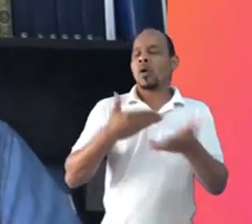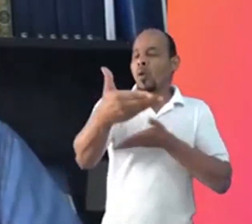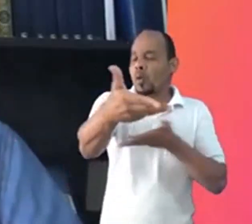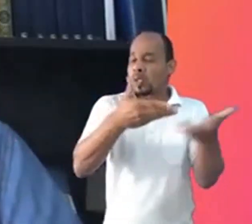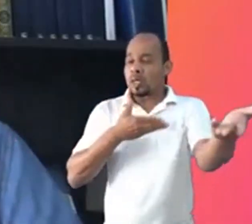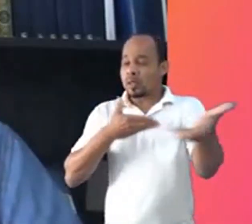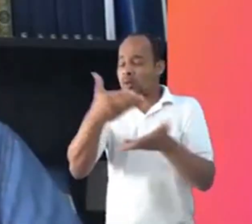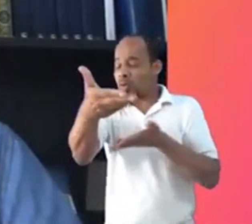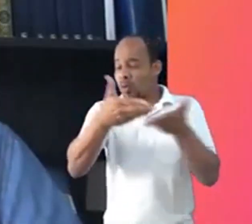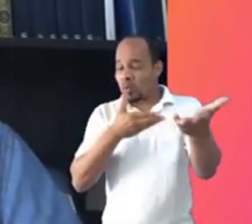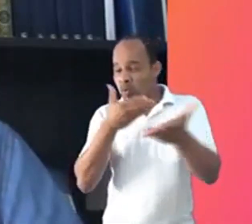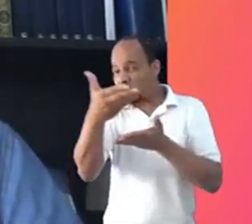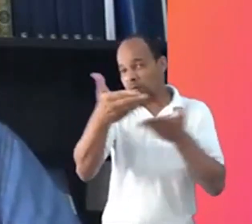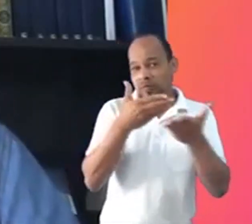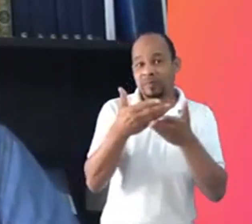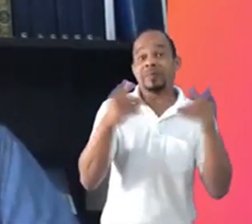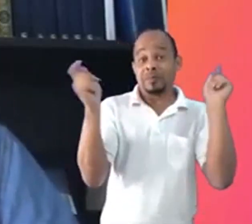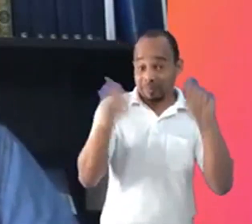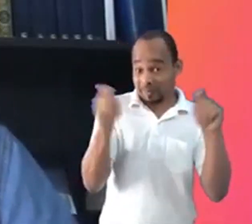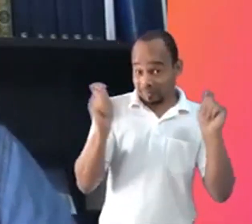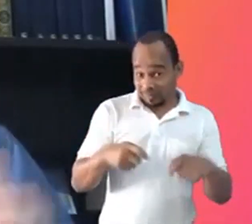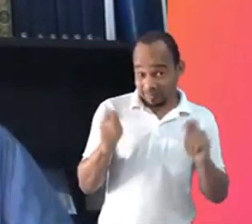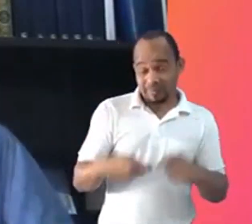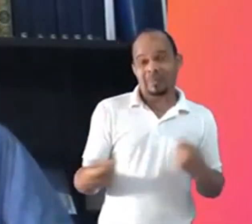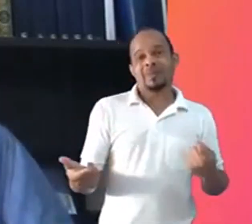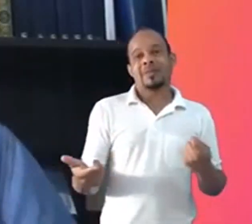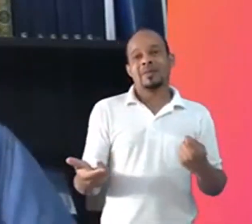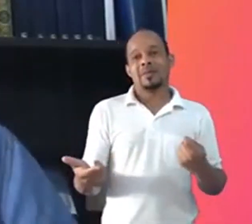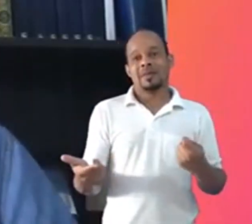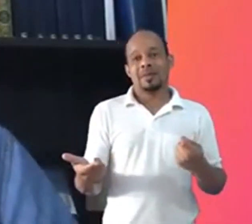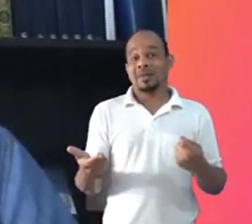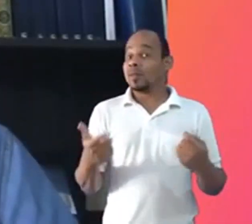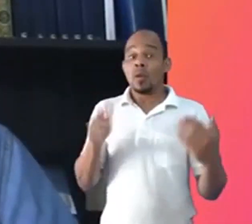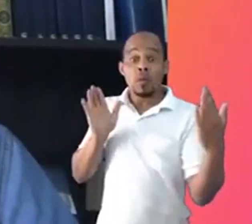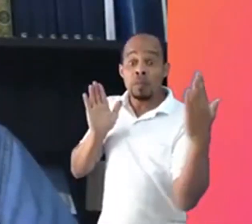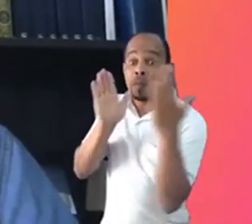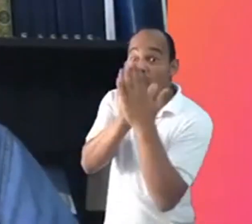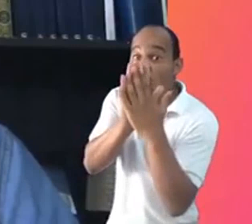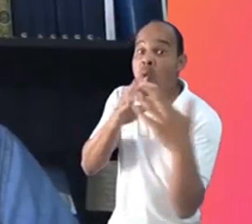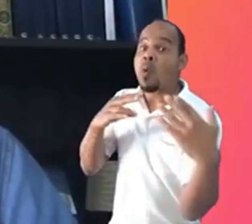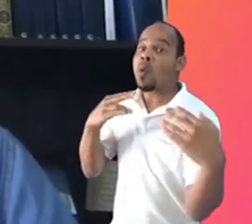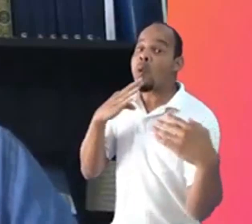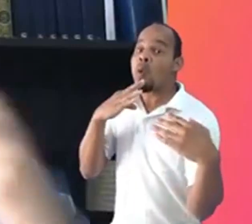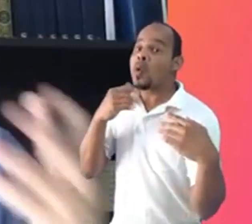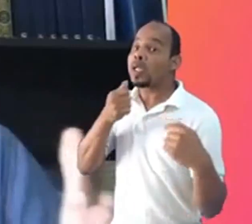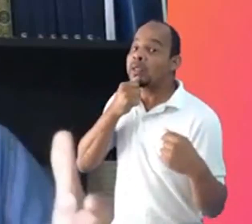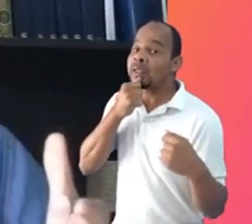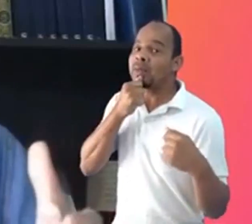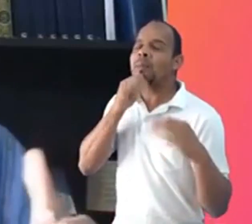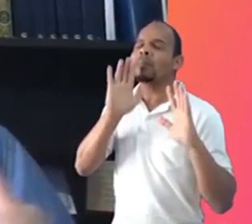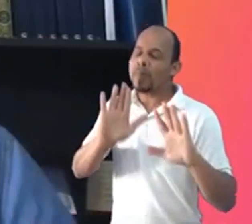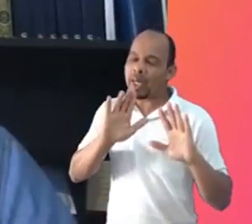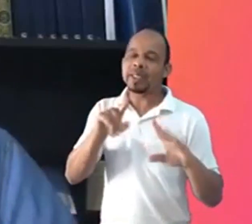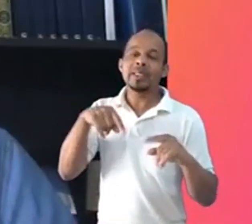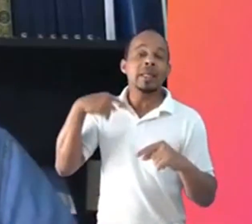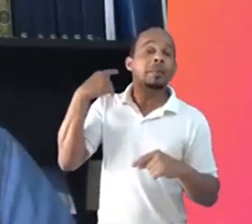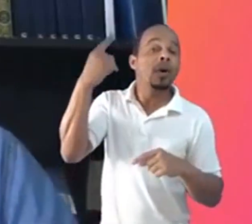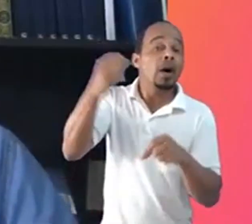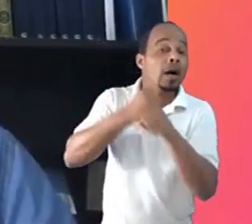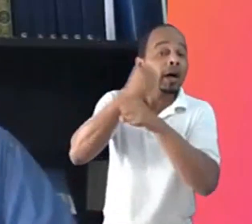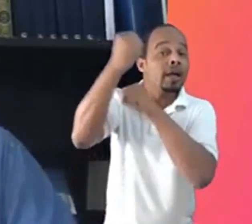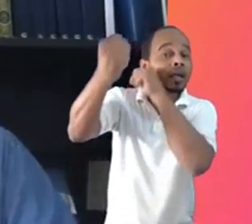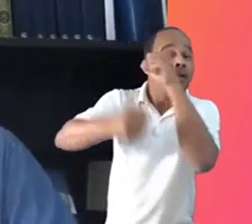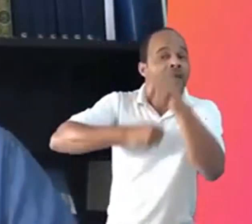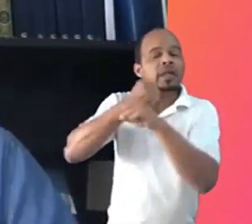vai respondendo e trocando essa ideia da maneira que for possível, né? É uma pena que não nos conheçamos